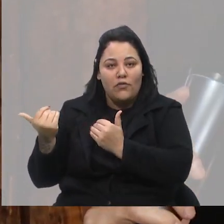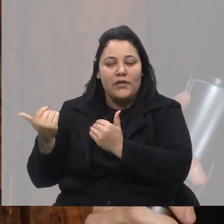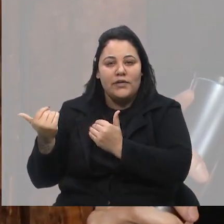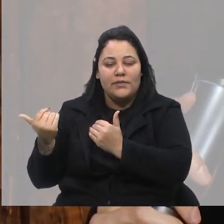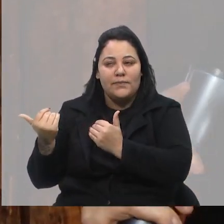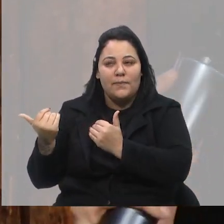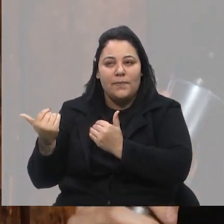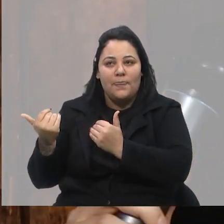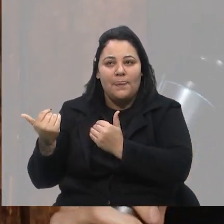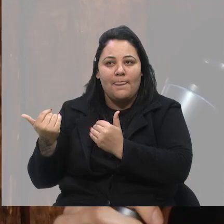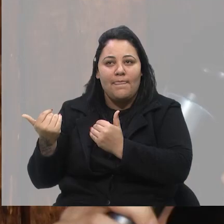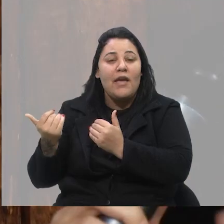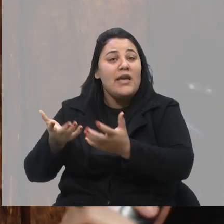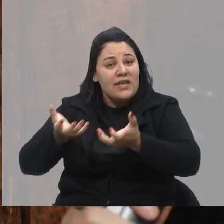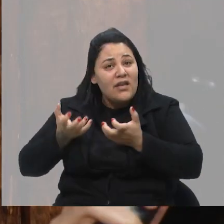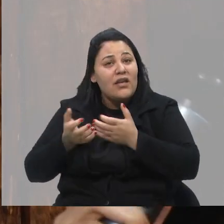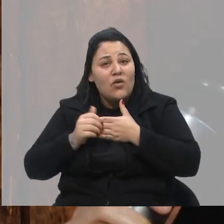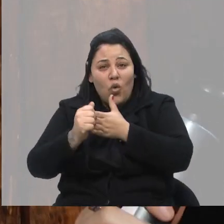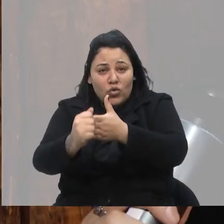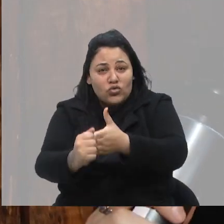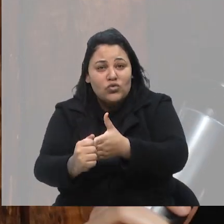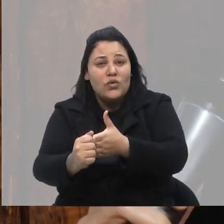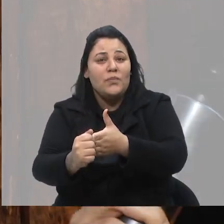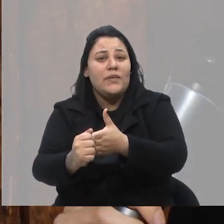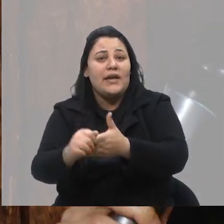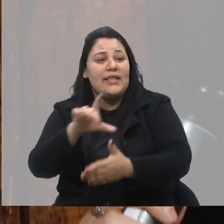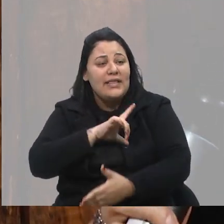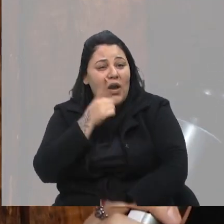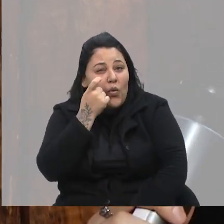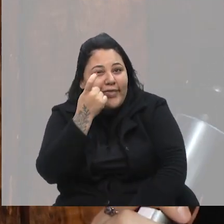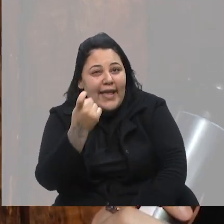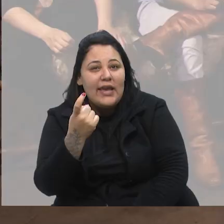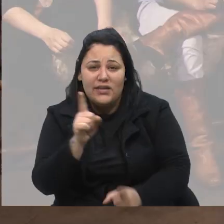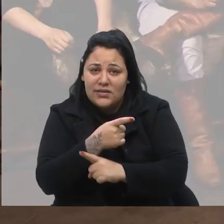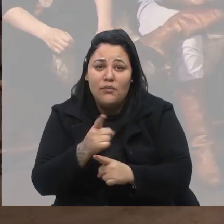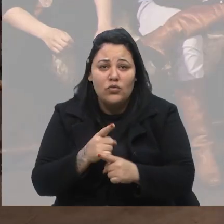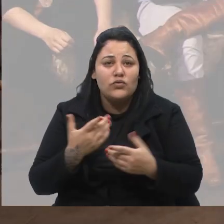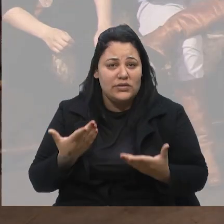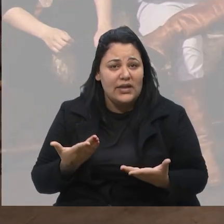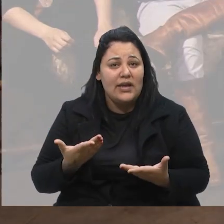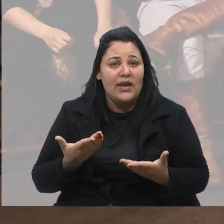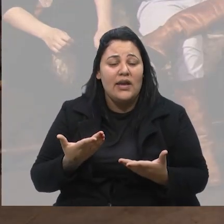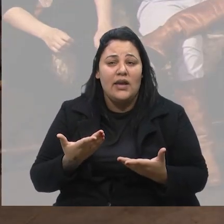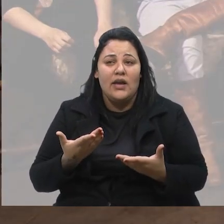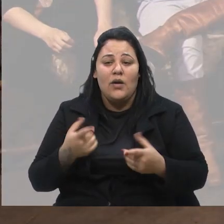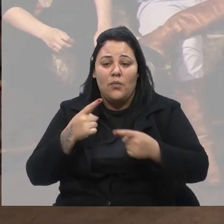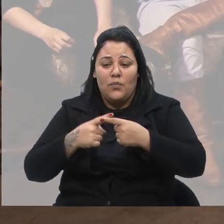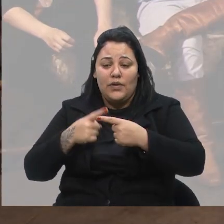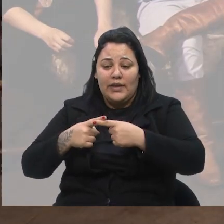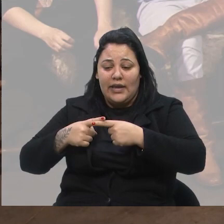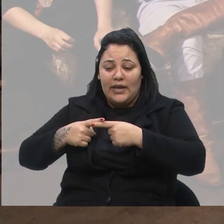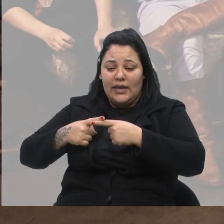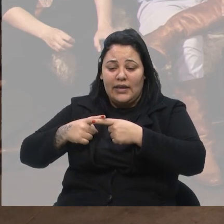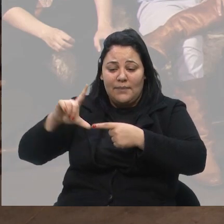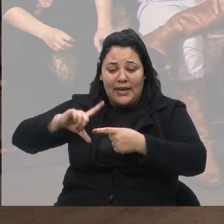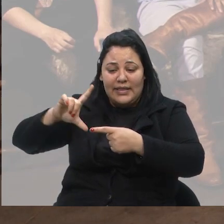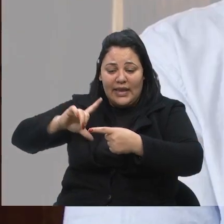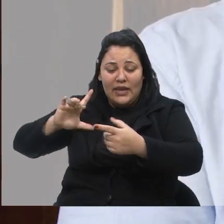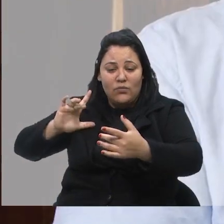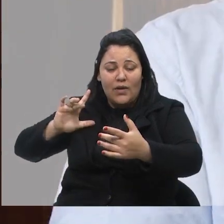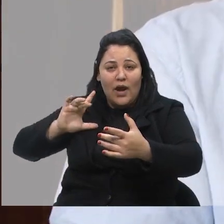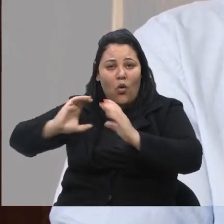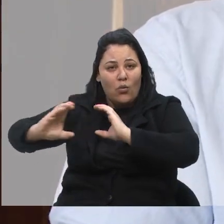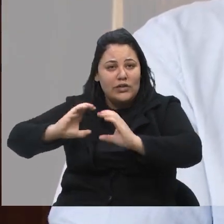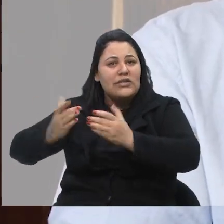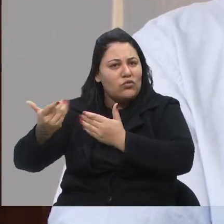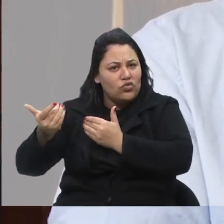ainda sigam se interessando por essa música, né? Essa música que converse com esse público também.